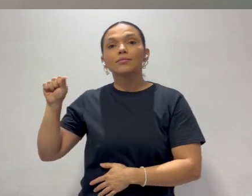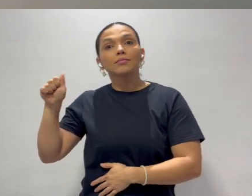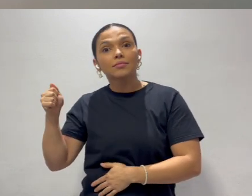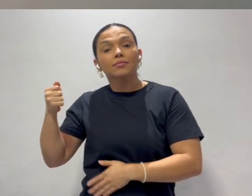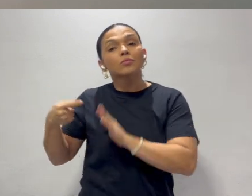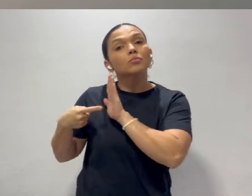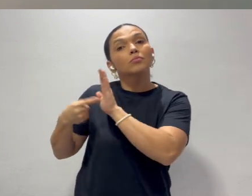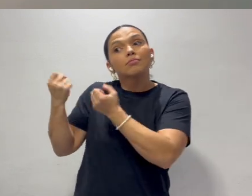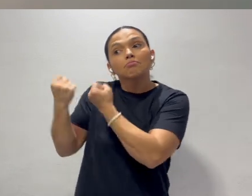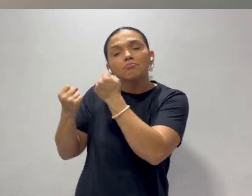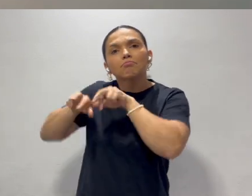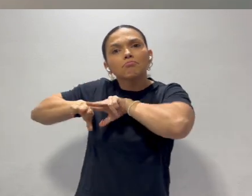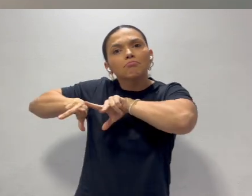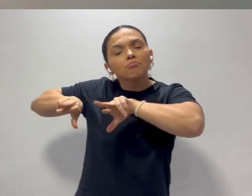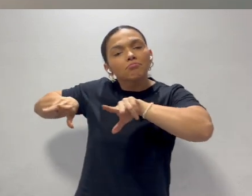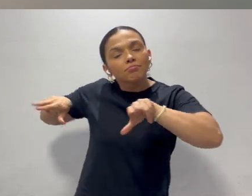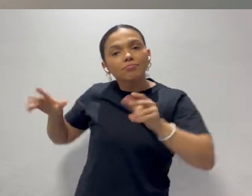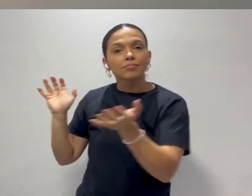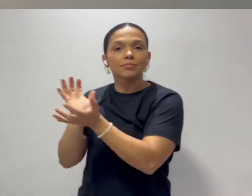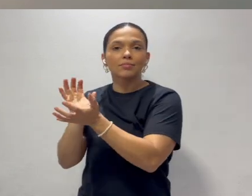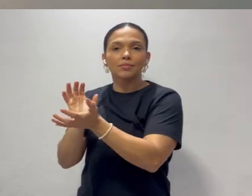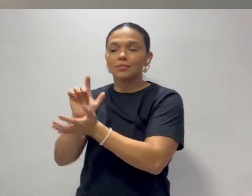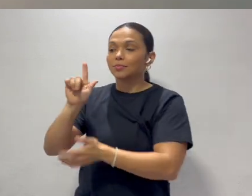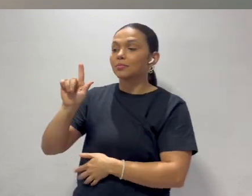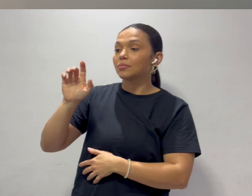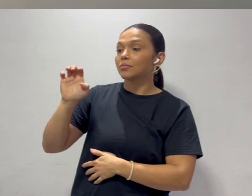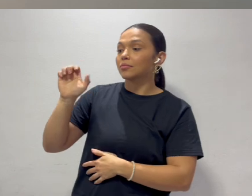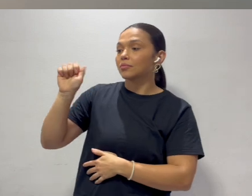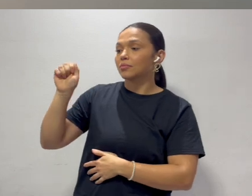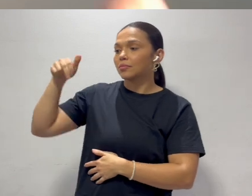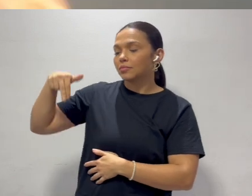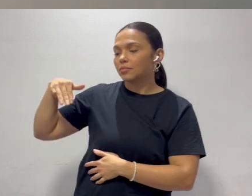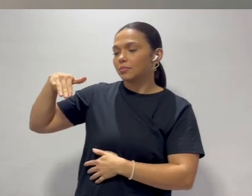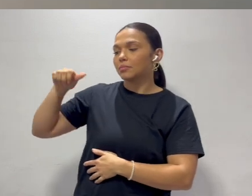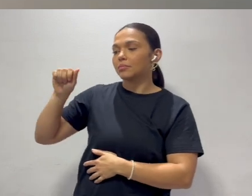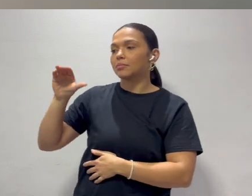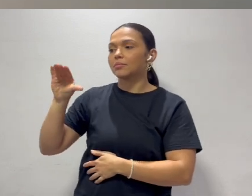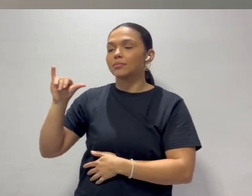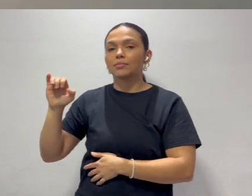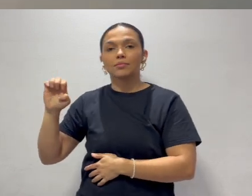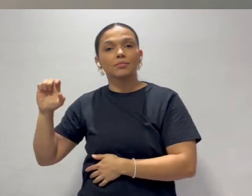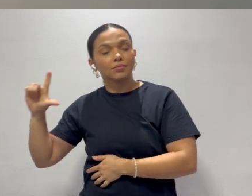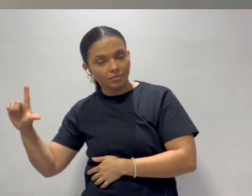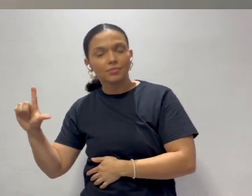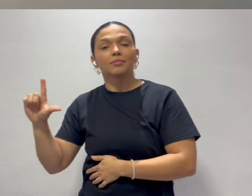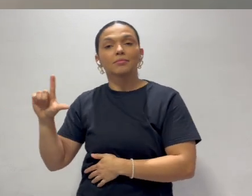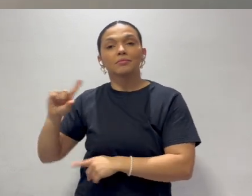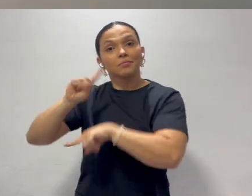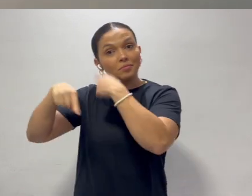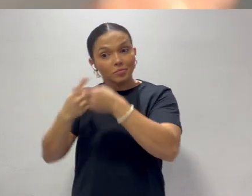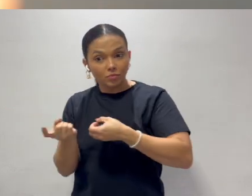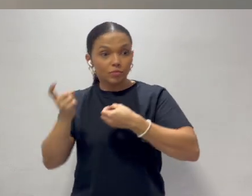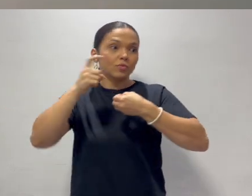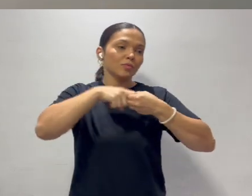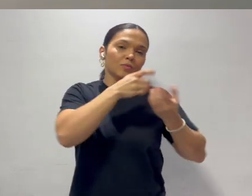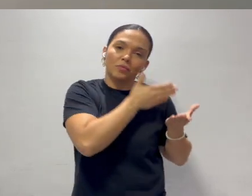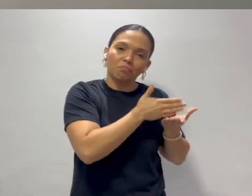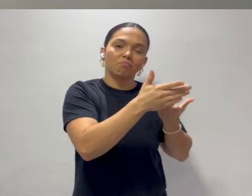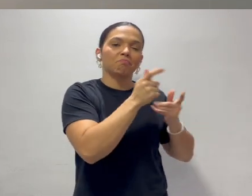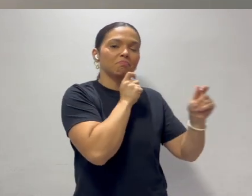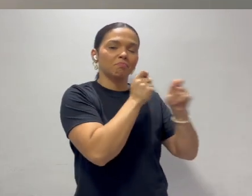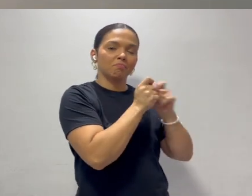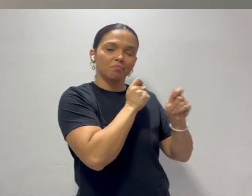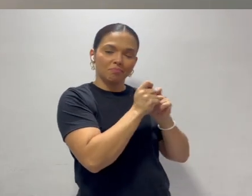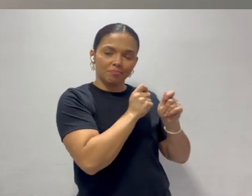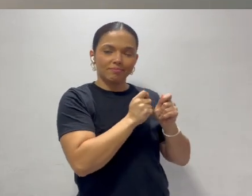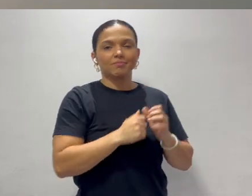Ceasa. Os seminovos oferecidos pela equipe do Jean Marcel. Traz para a gente, Roland, Jeep Daruge Ceasa, e nós já voltamos com